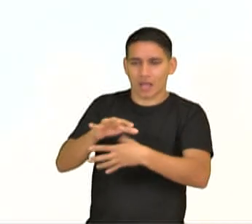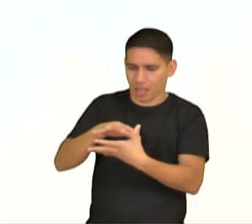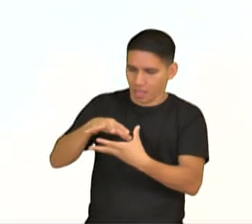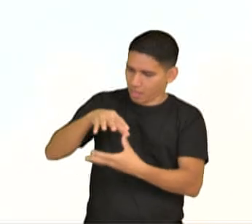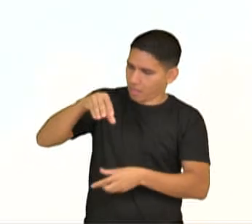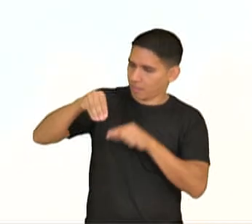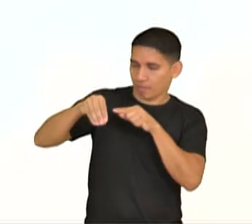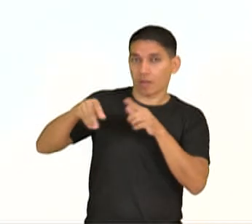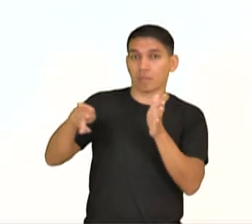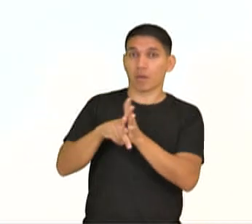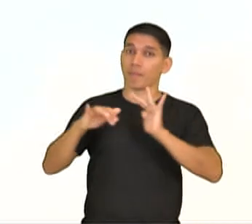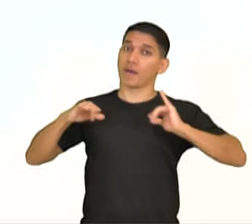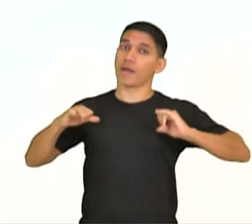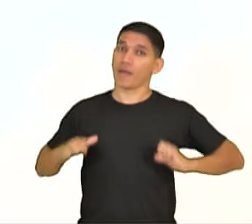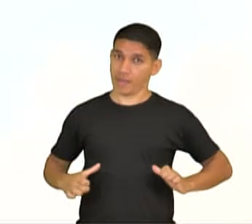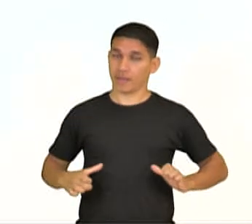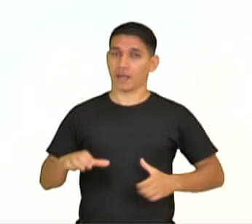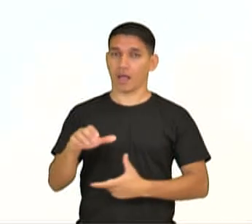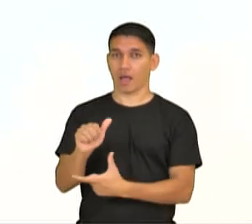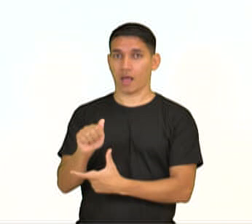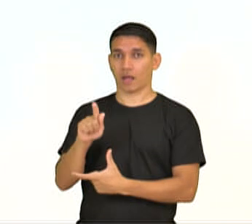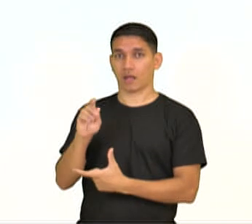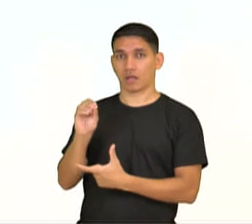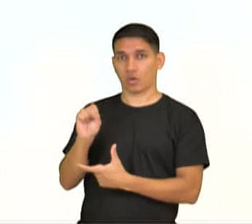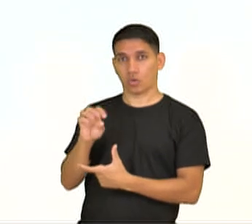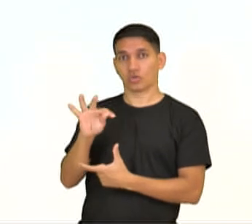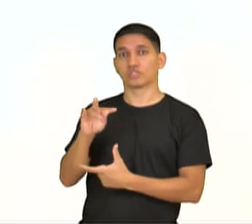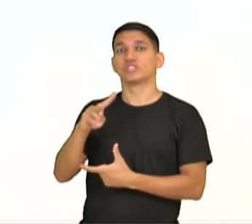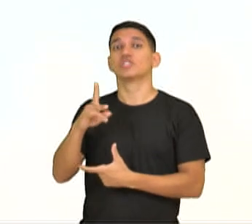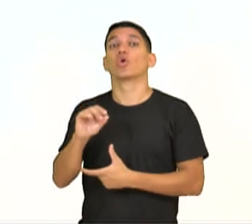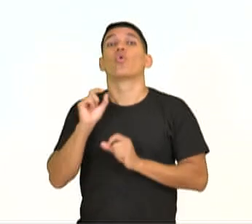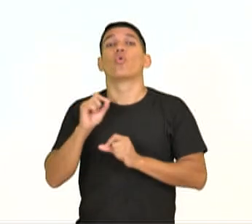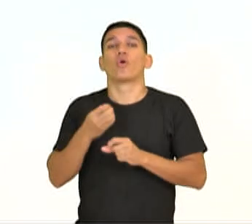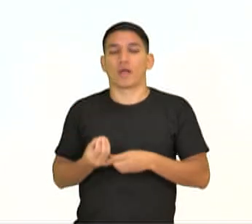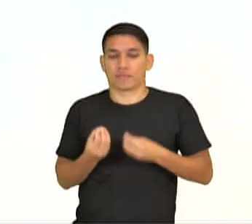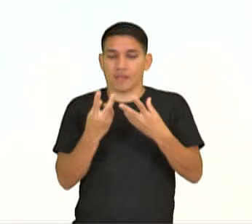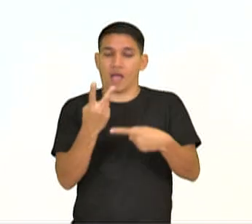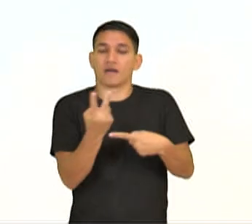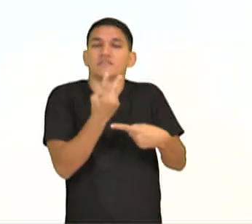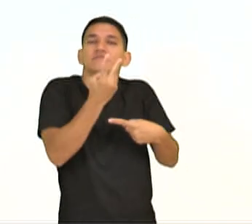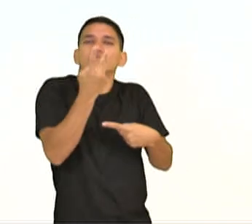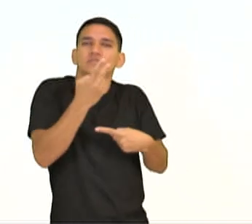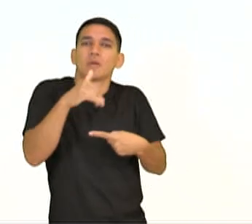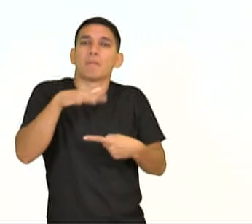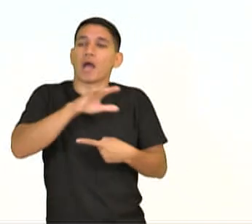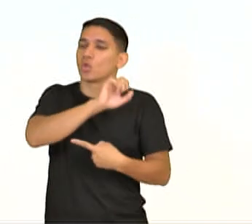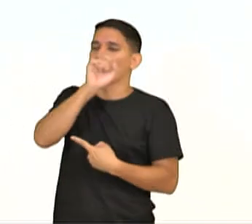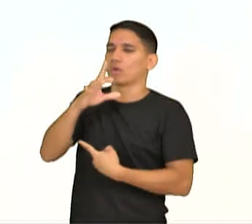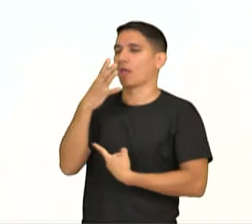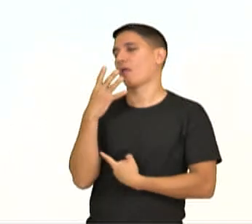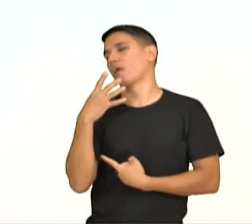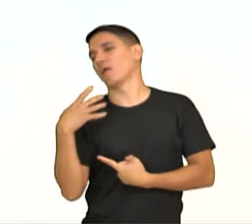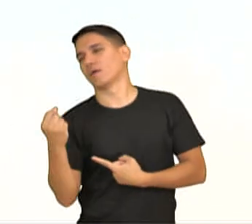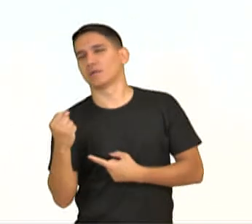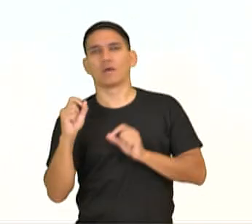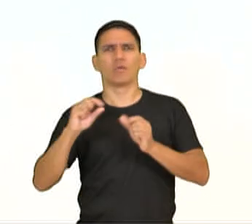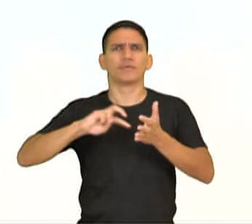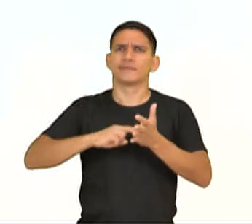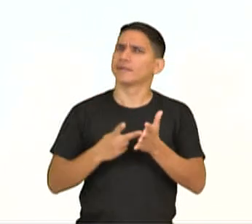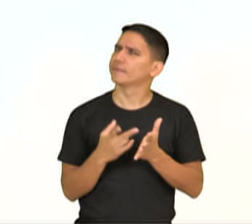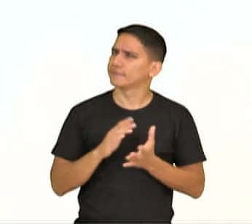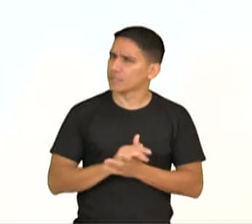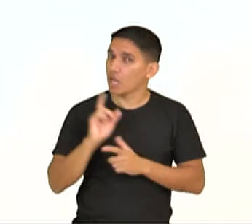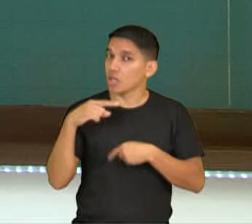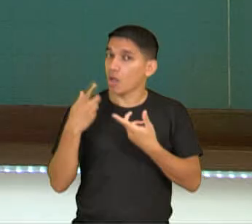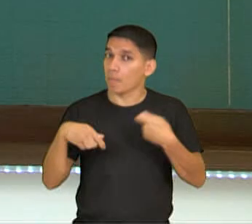ética agostiniana propõe, em que as virtudes devem ser cultivadas em relação às paixões. Ou seja, nós